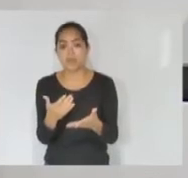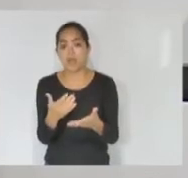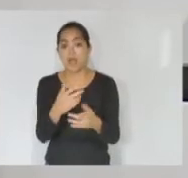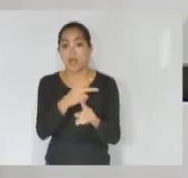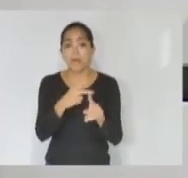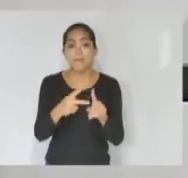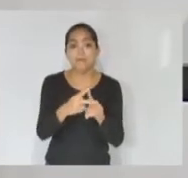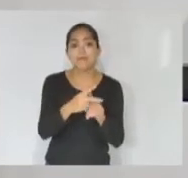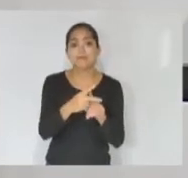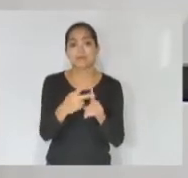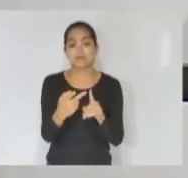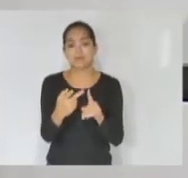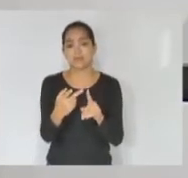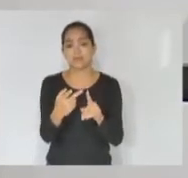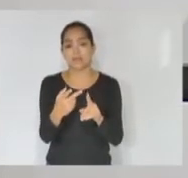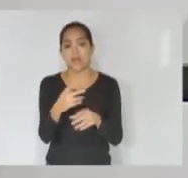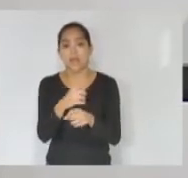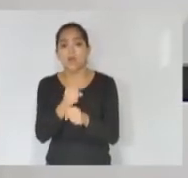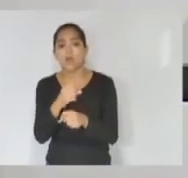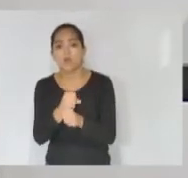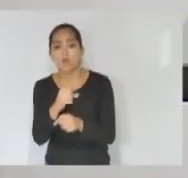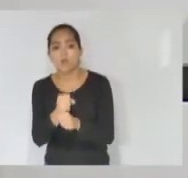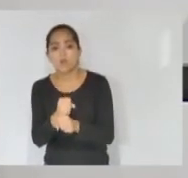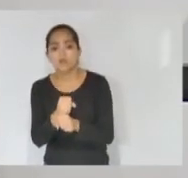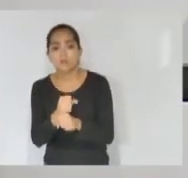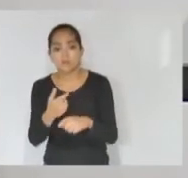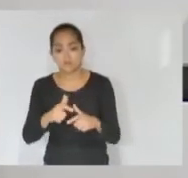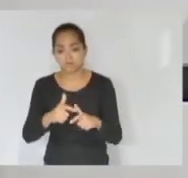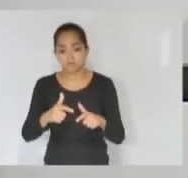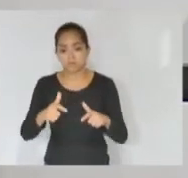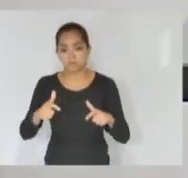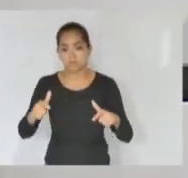a nossa conta previdenciária, cresceu